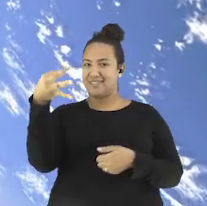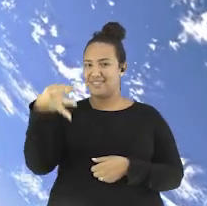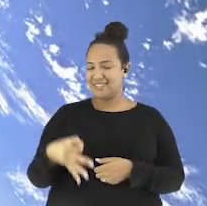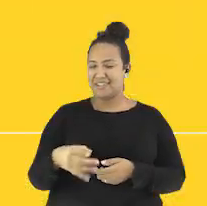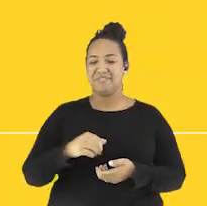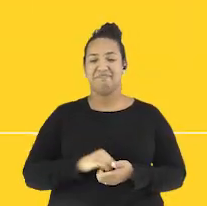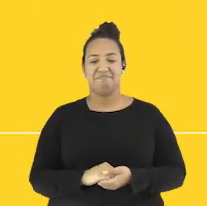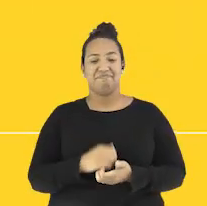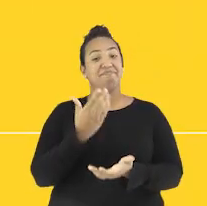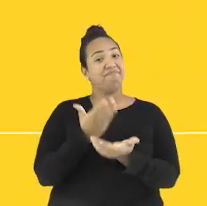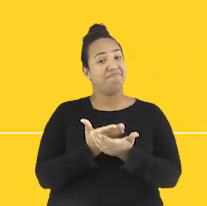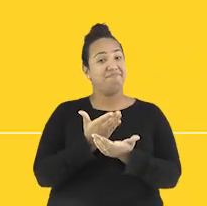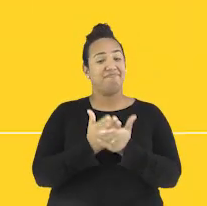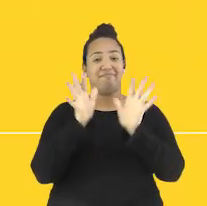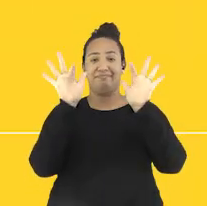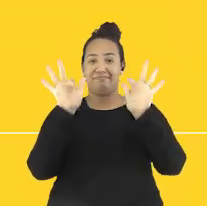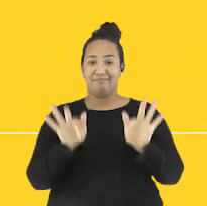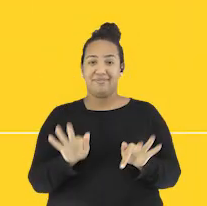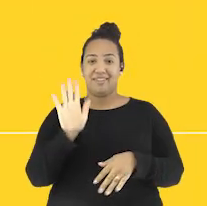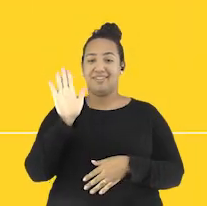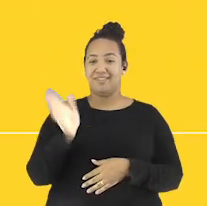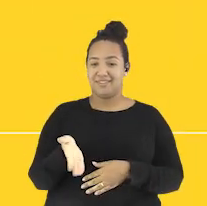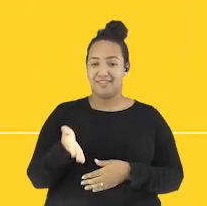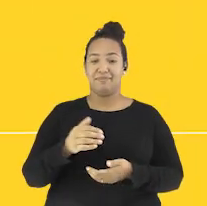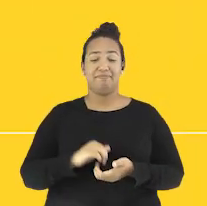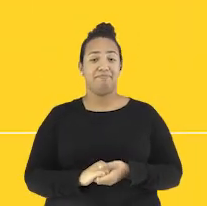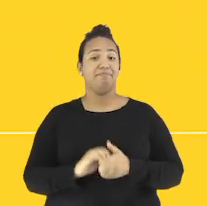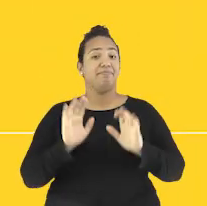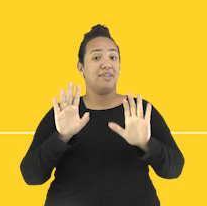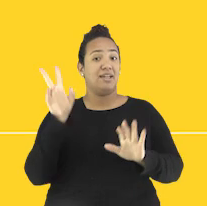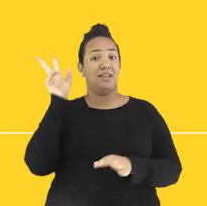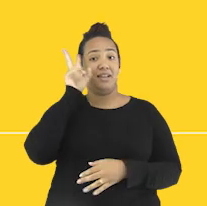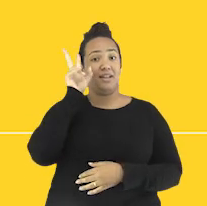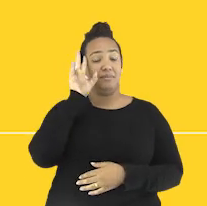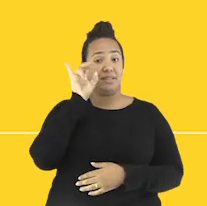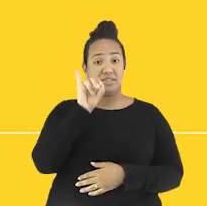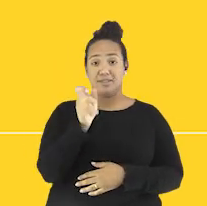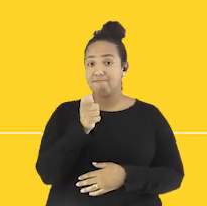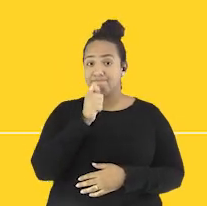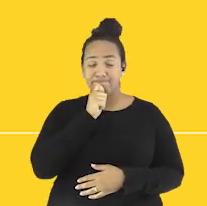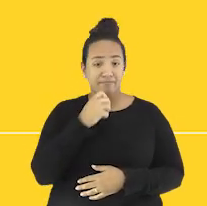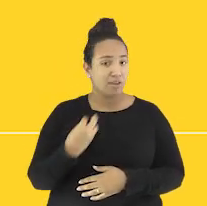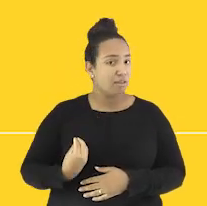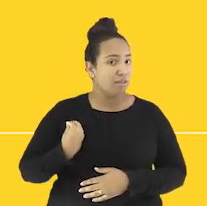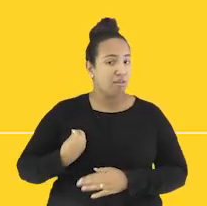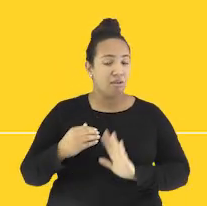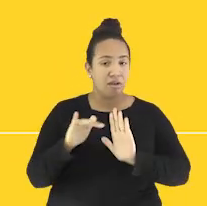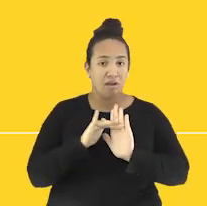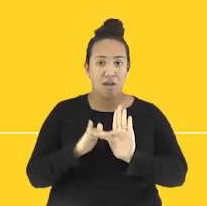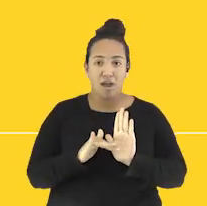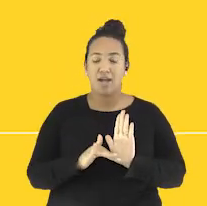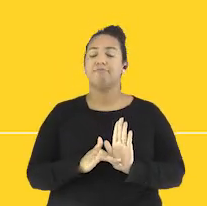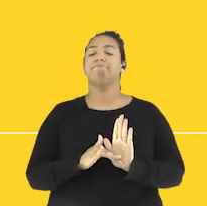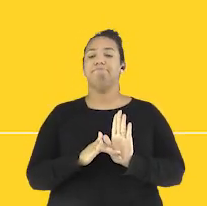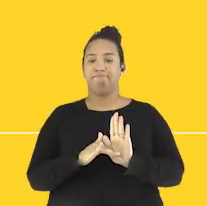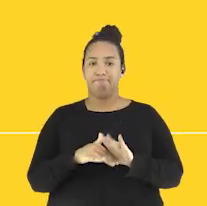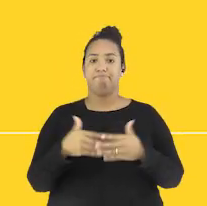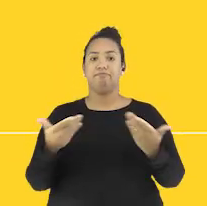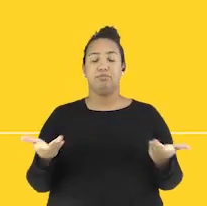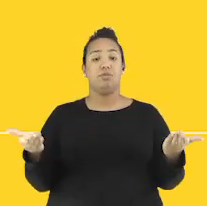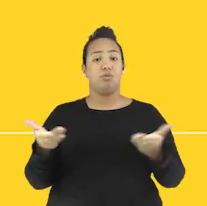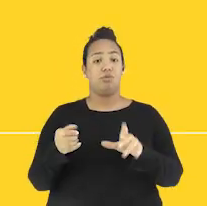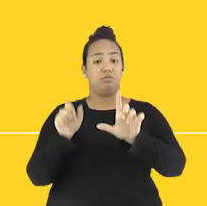não é mesmo? A nossa aula já está chegando ao fim. Mas lembrando, se você ainda não assinou a lista de presença da aula de